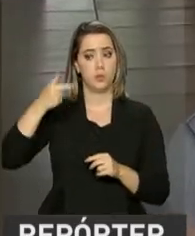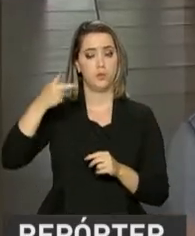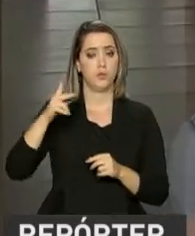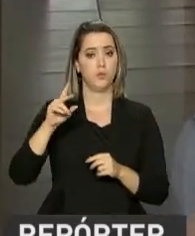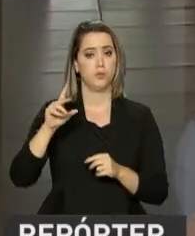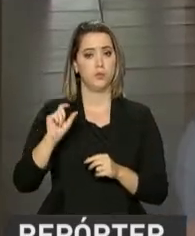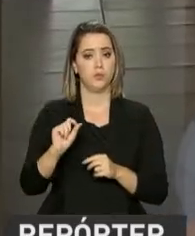inclusive no comércio exterior